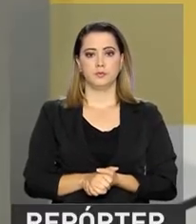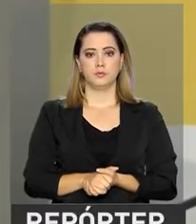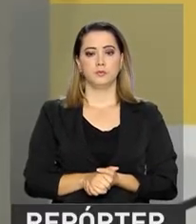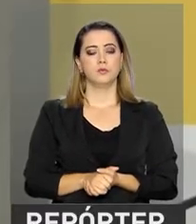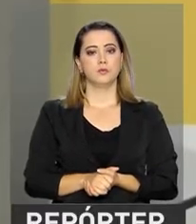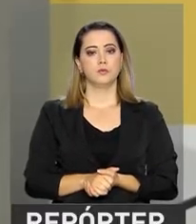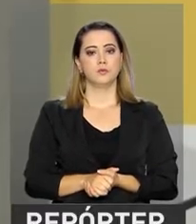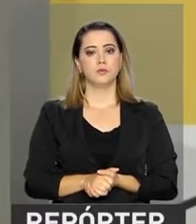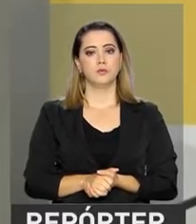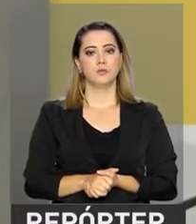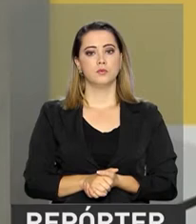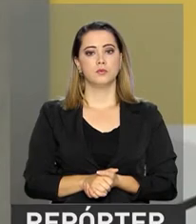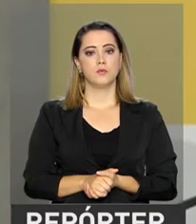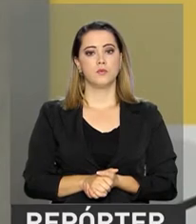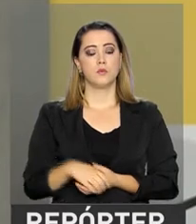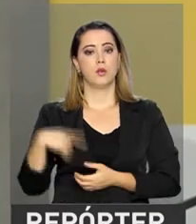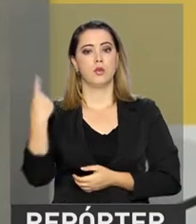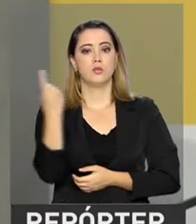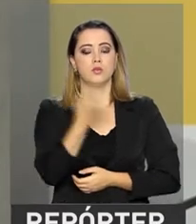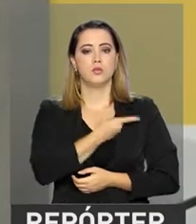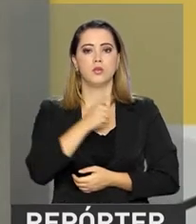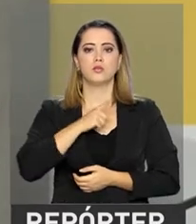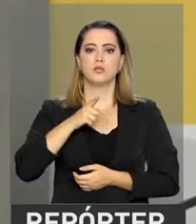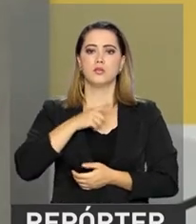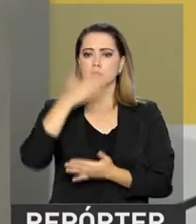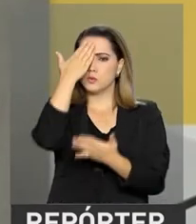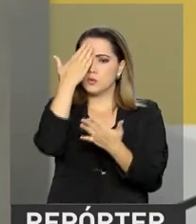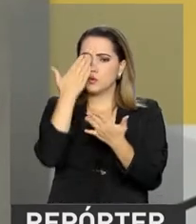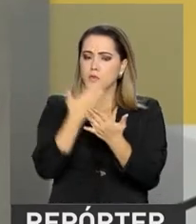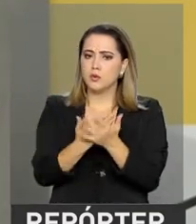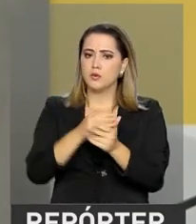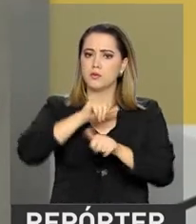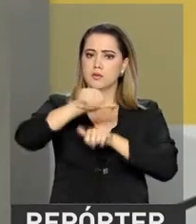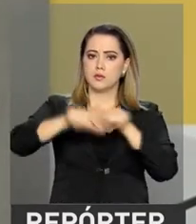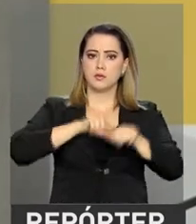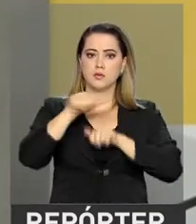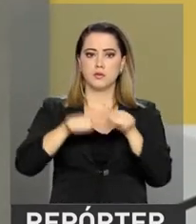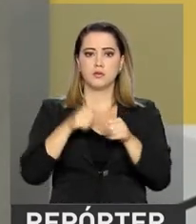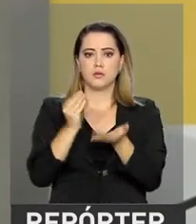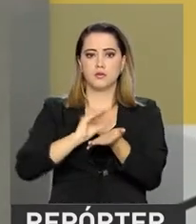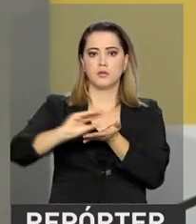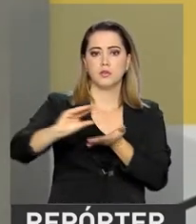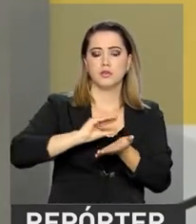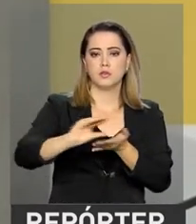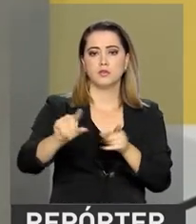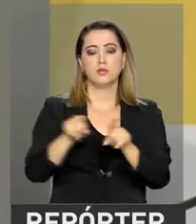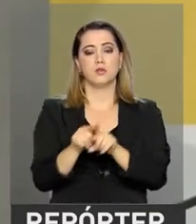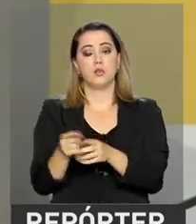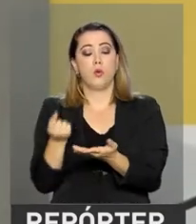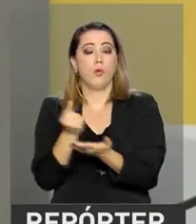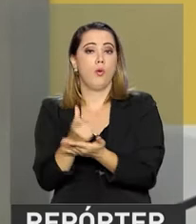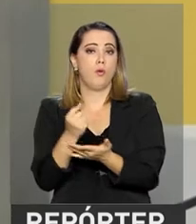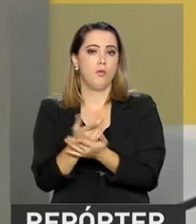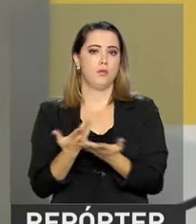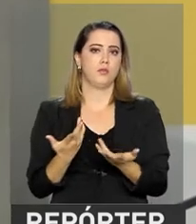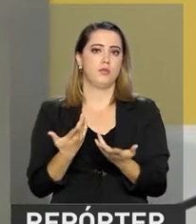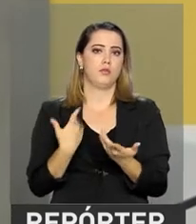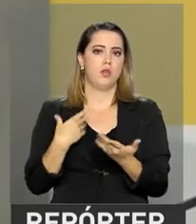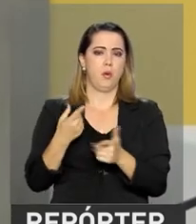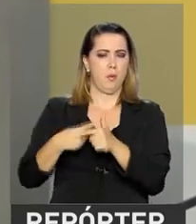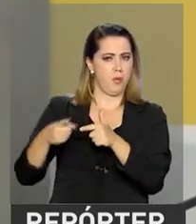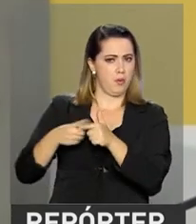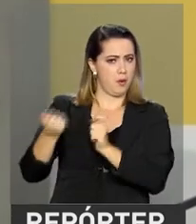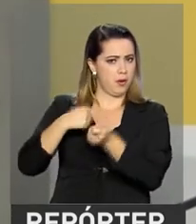a confiança que se traduz em investimentos em consumo a recessão ficou para trás